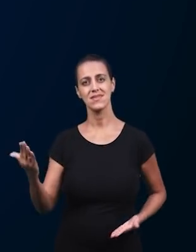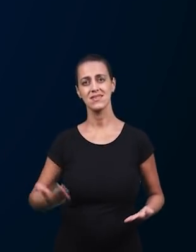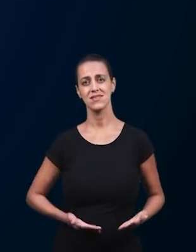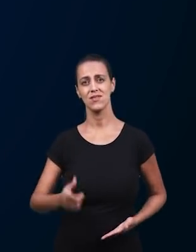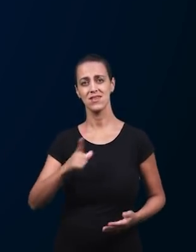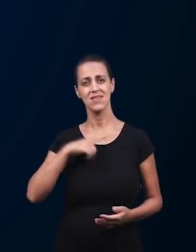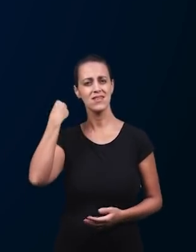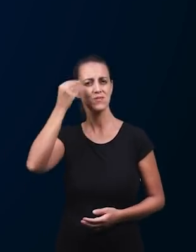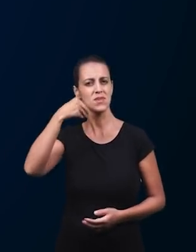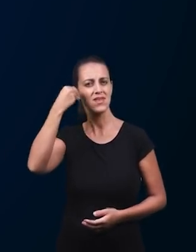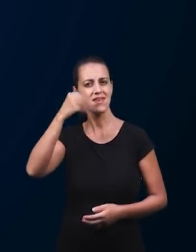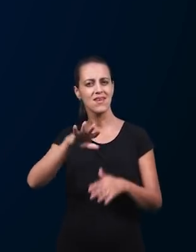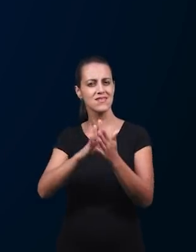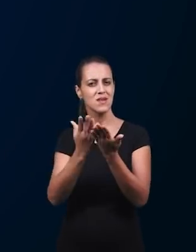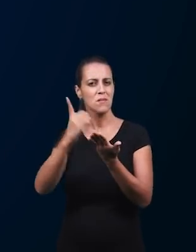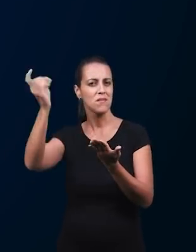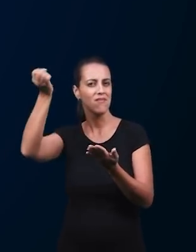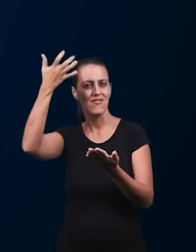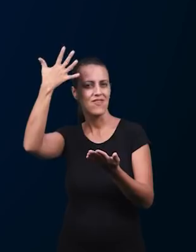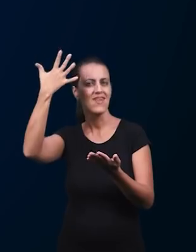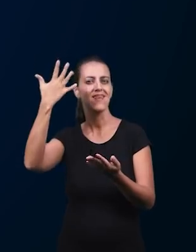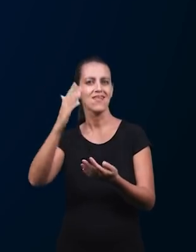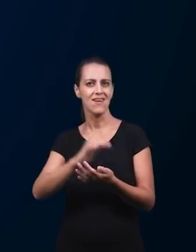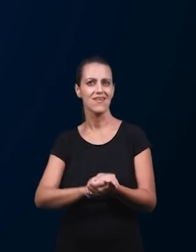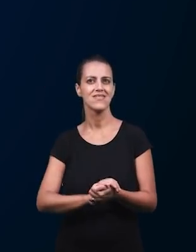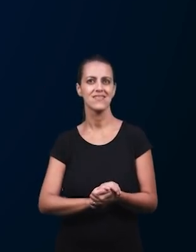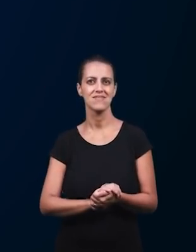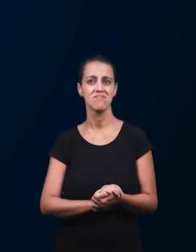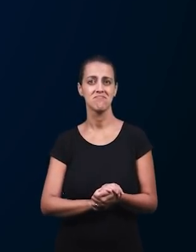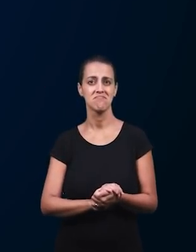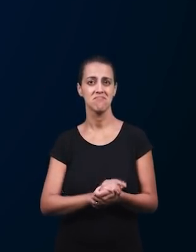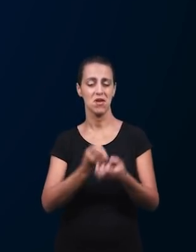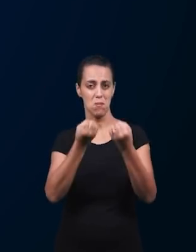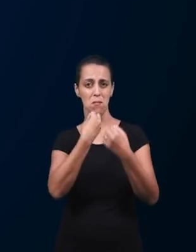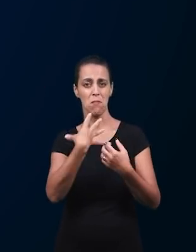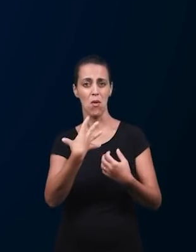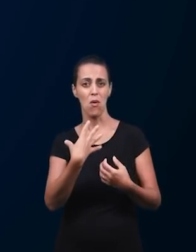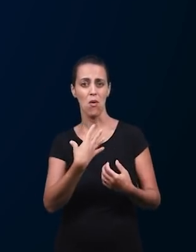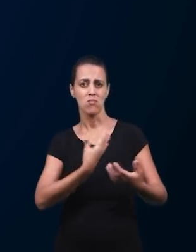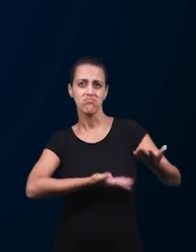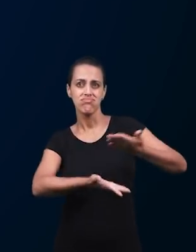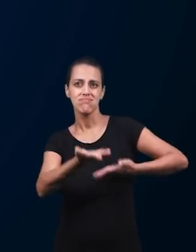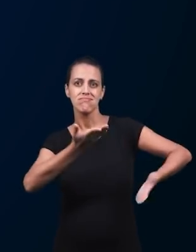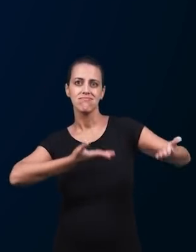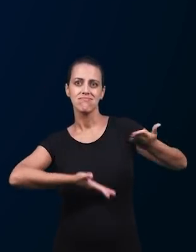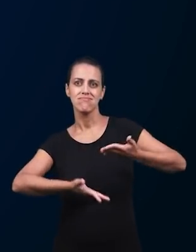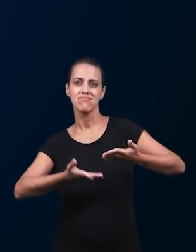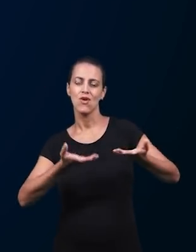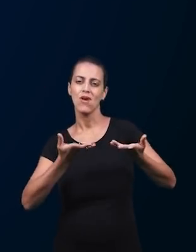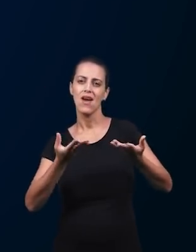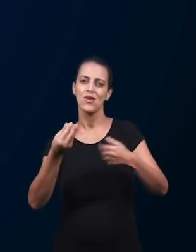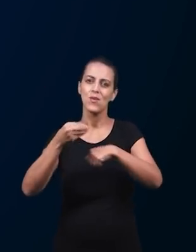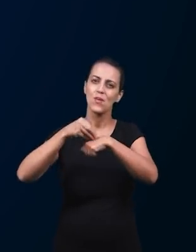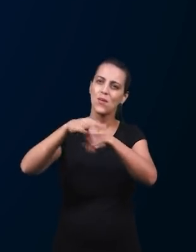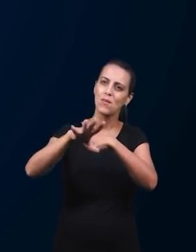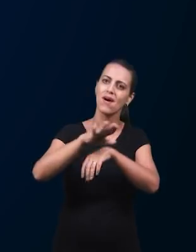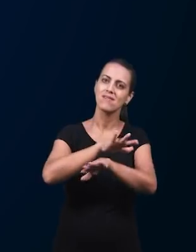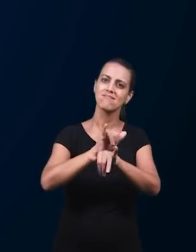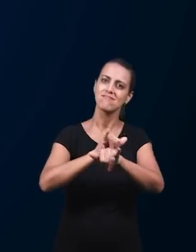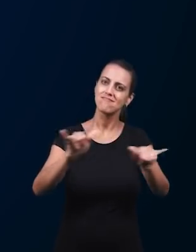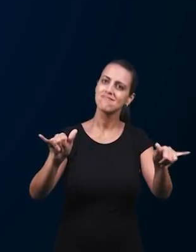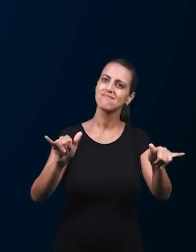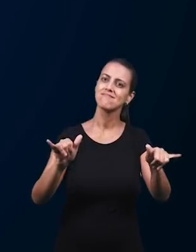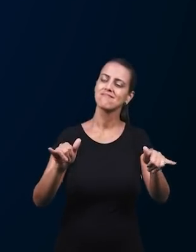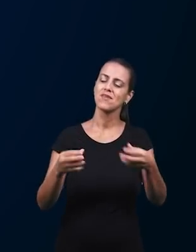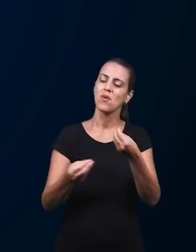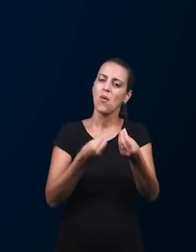have had experiences with the revealed word. So that has been pretty good among us.